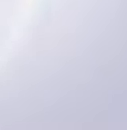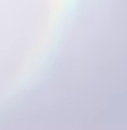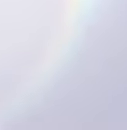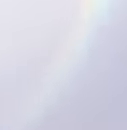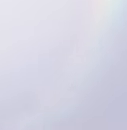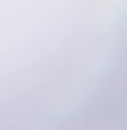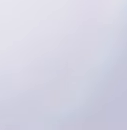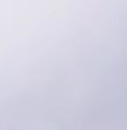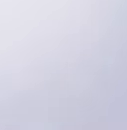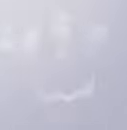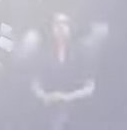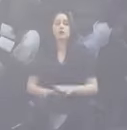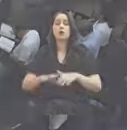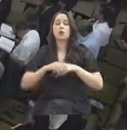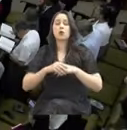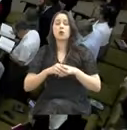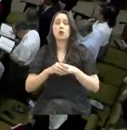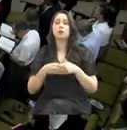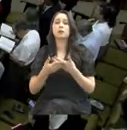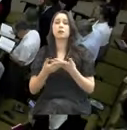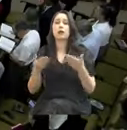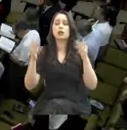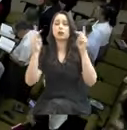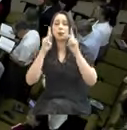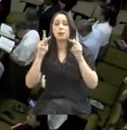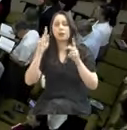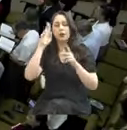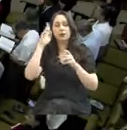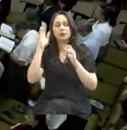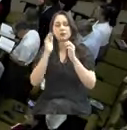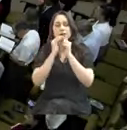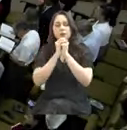Amados, eu quero saudar a todos com a paz do Senhor.